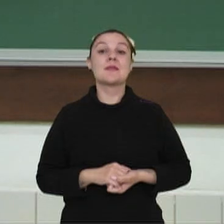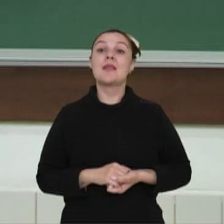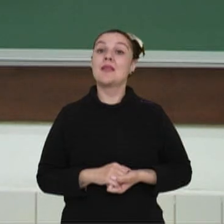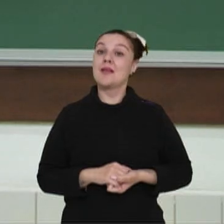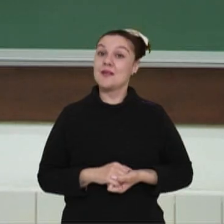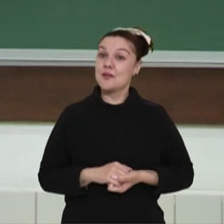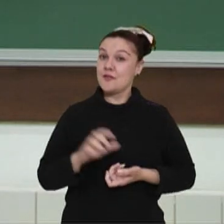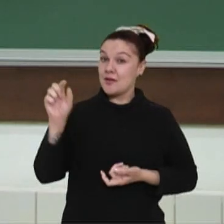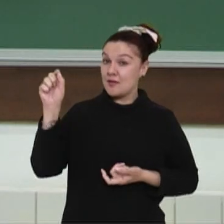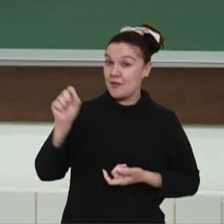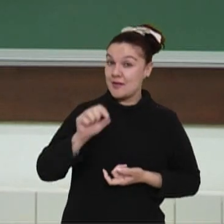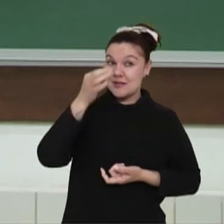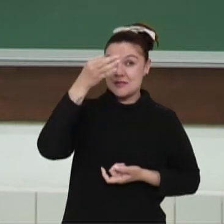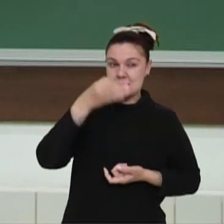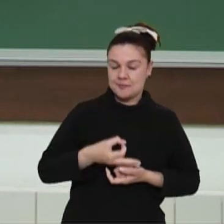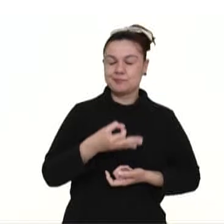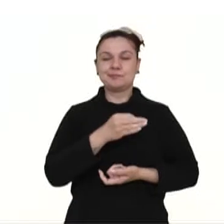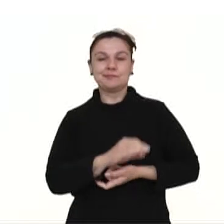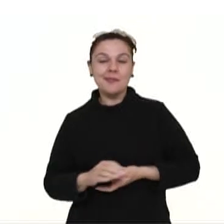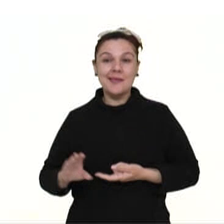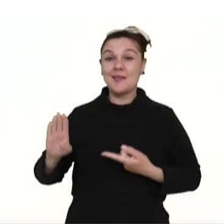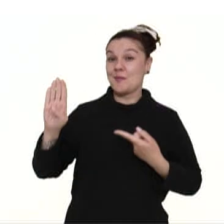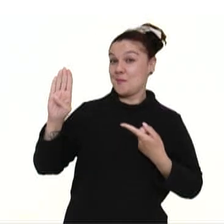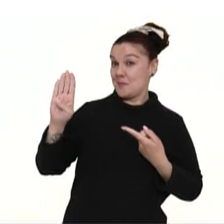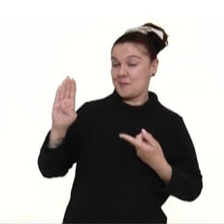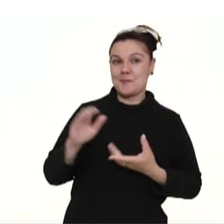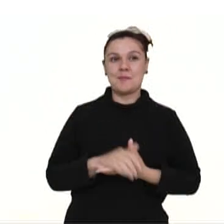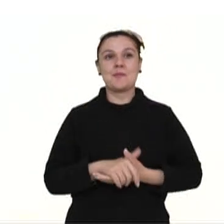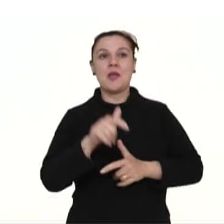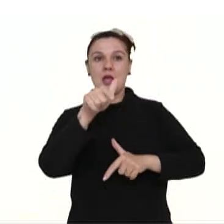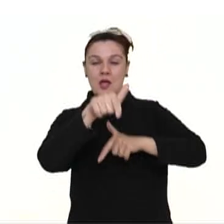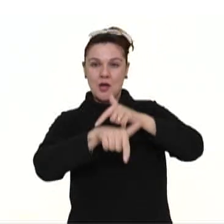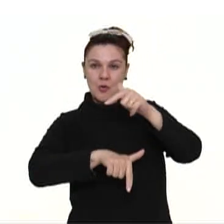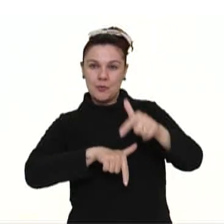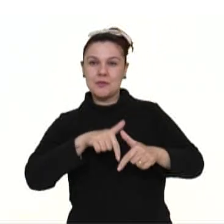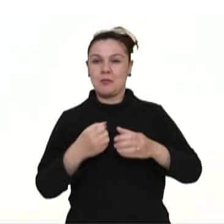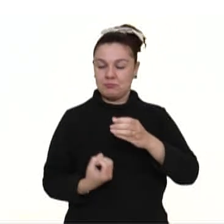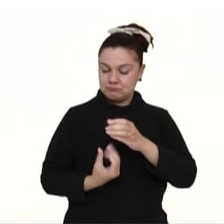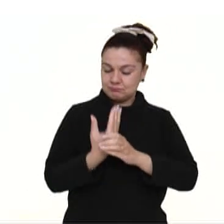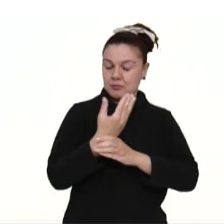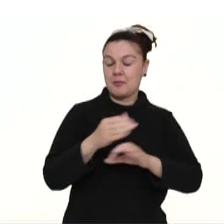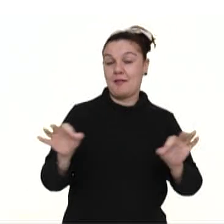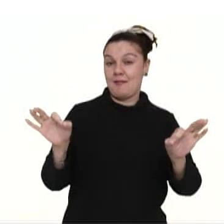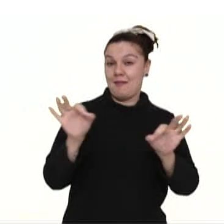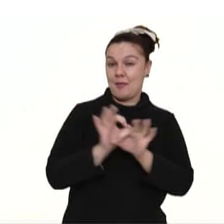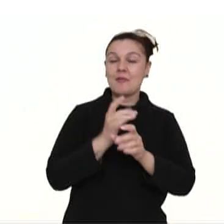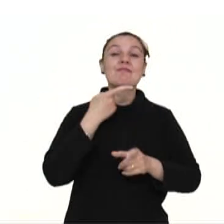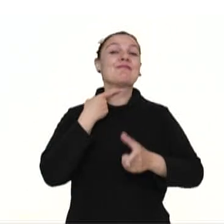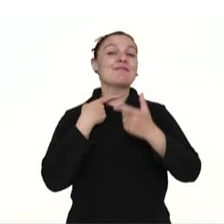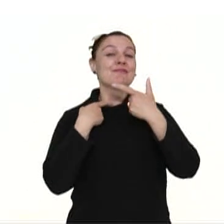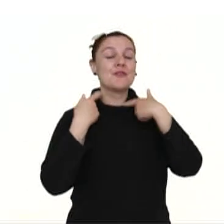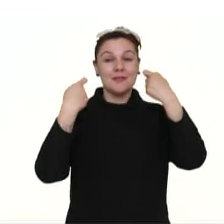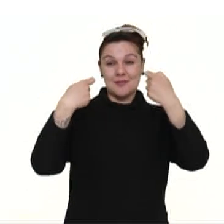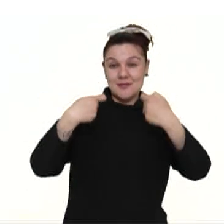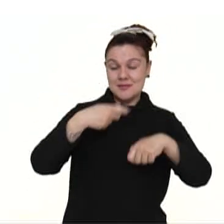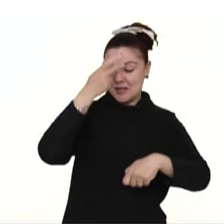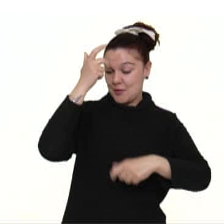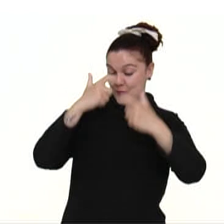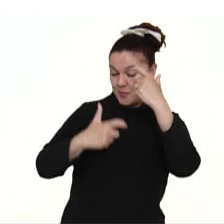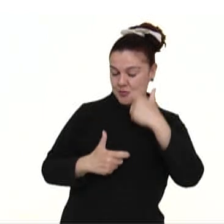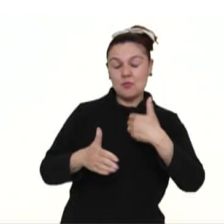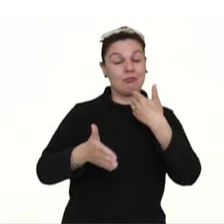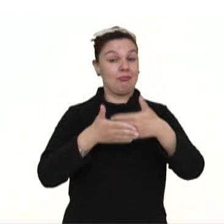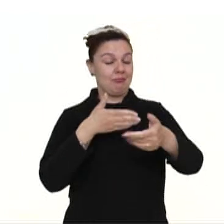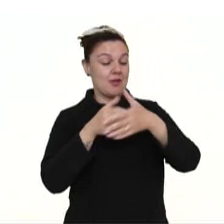A alternativa correta, letra B. O trabalho existe para satisfazer as diversas necessidades humanas,